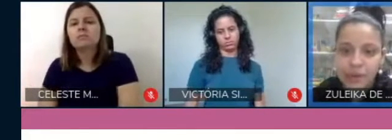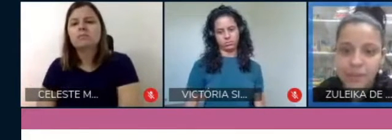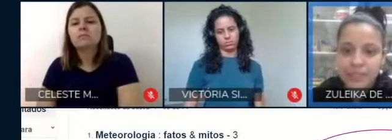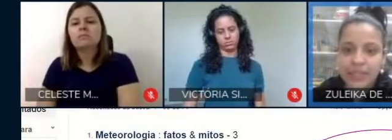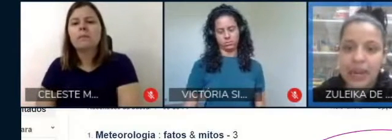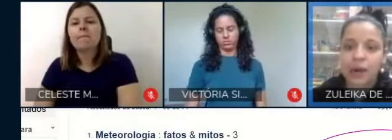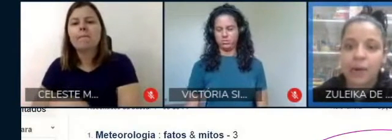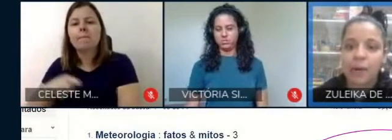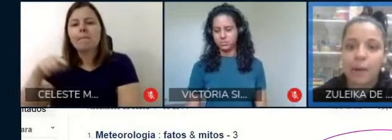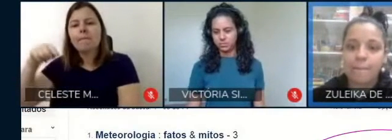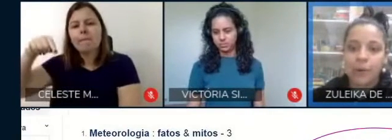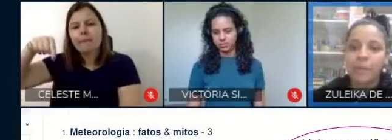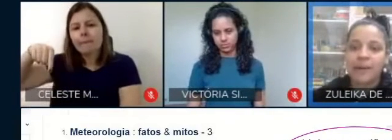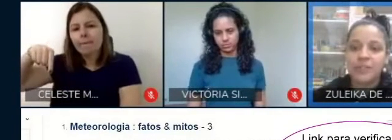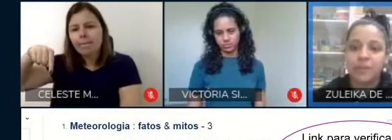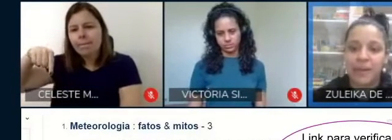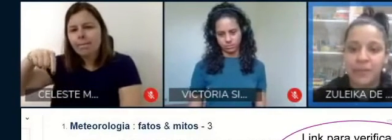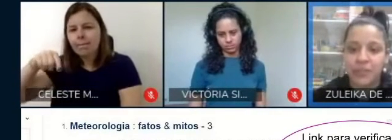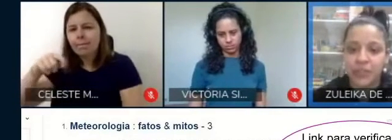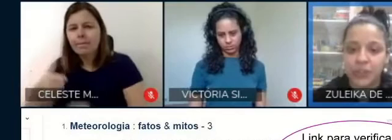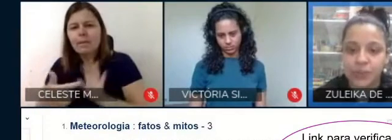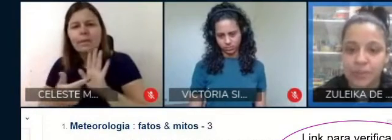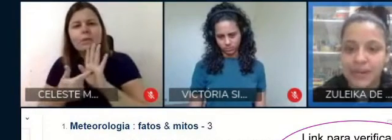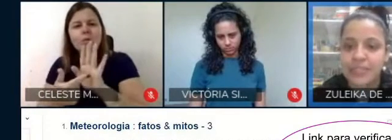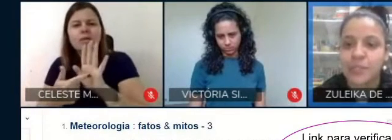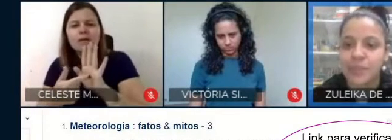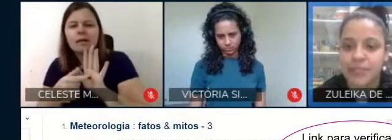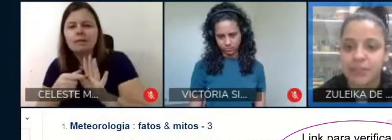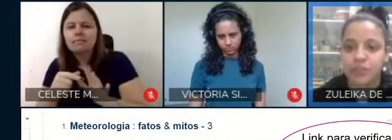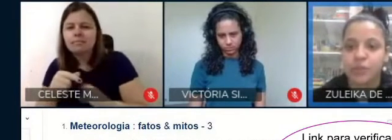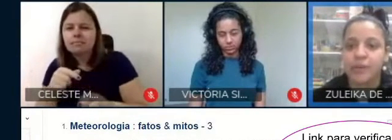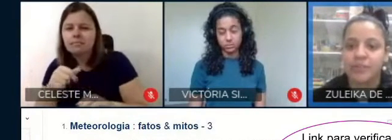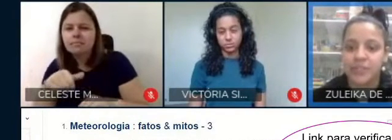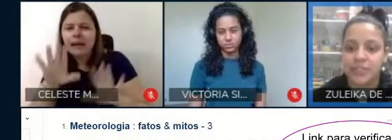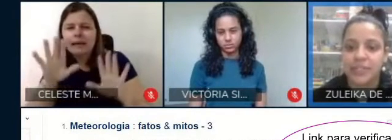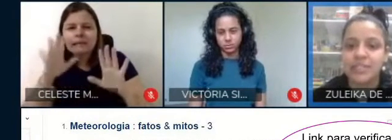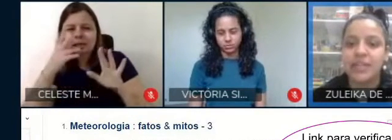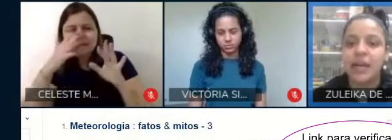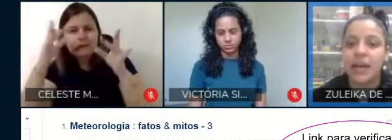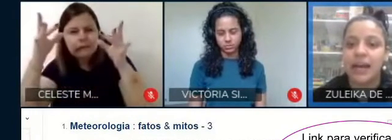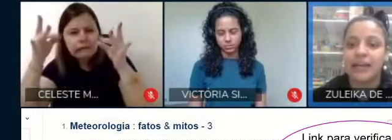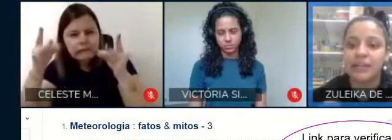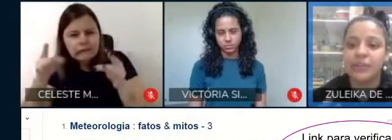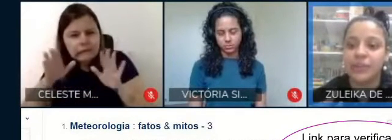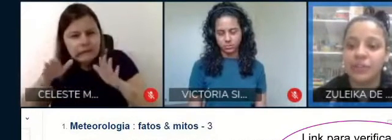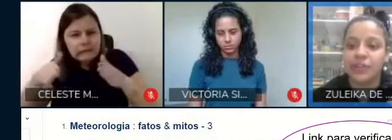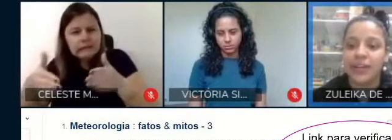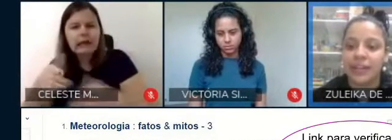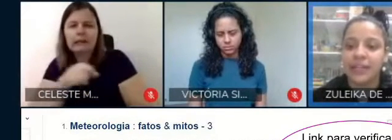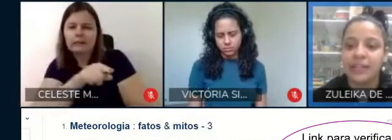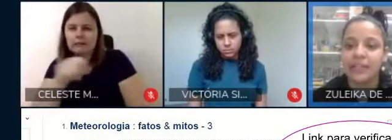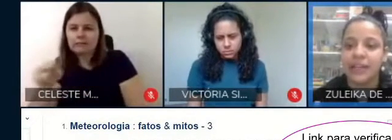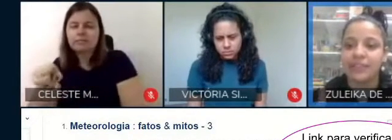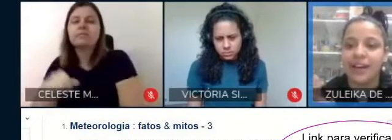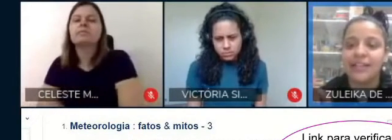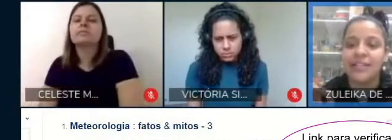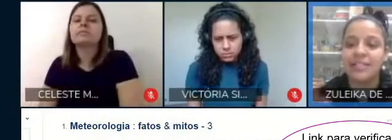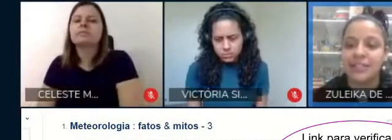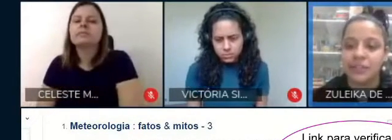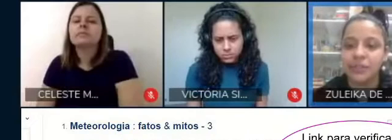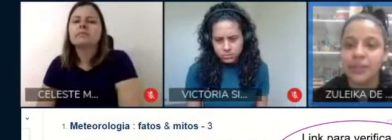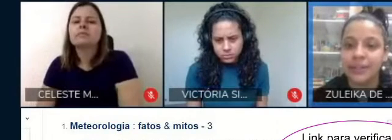Aqui, só para mostrar um pouco mais de pertinho e mais específico para vocês, aquilo que eu falei